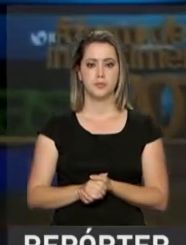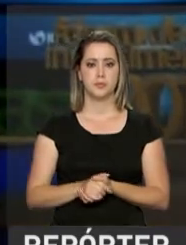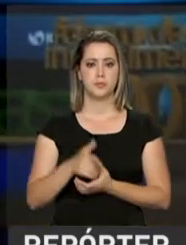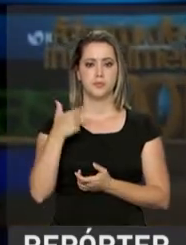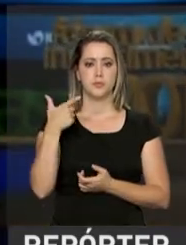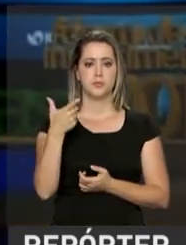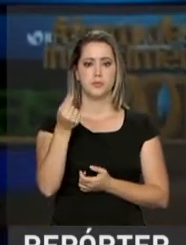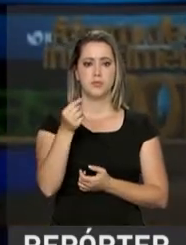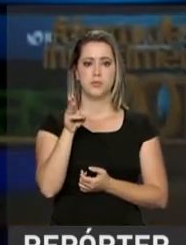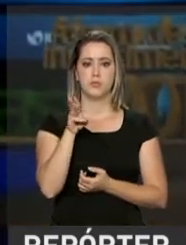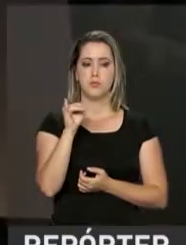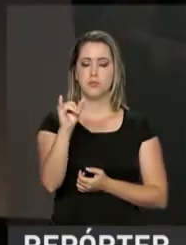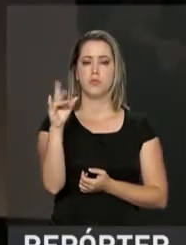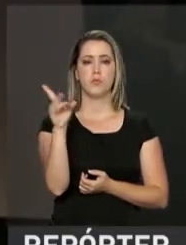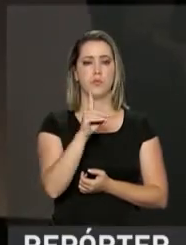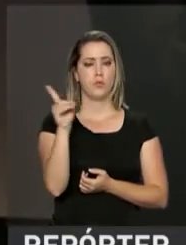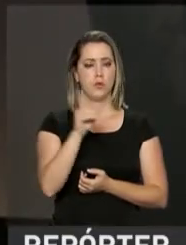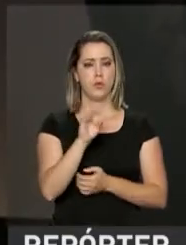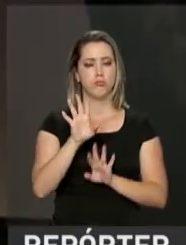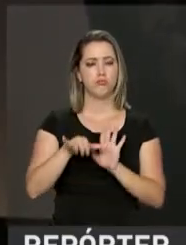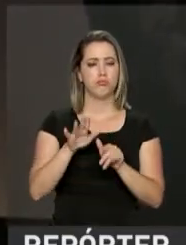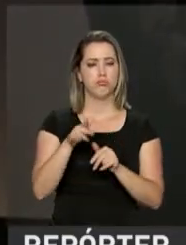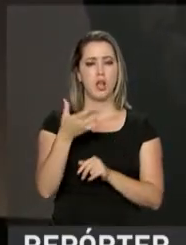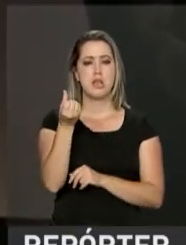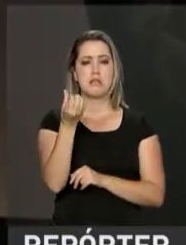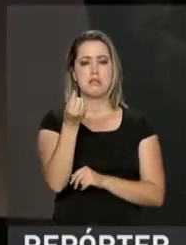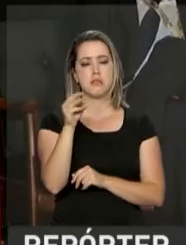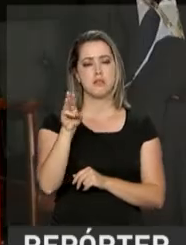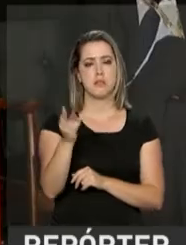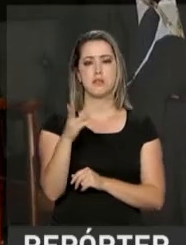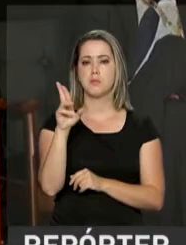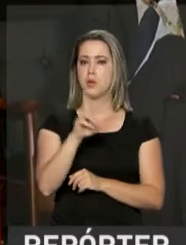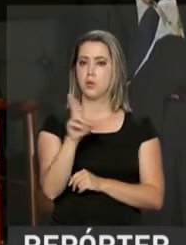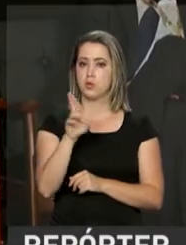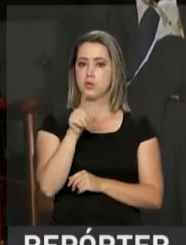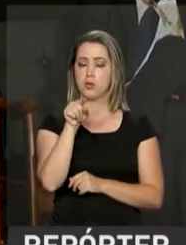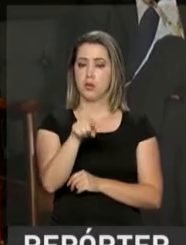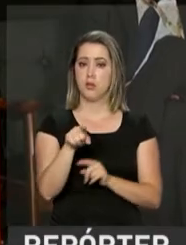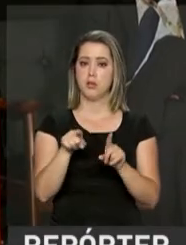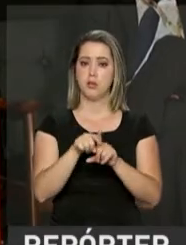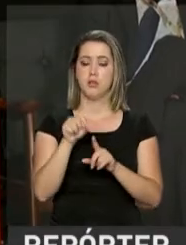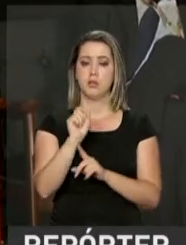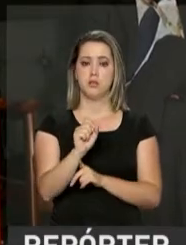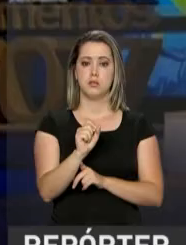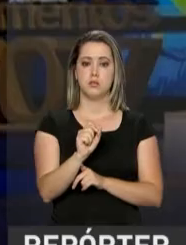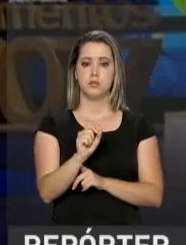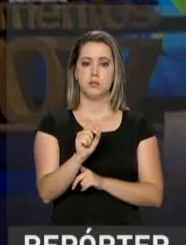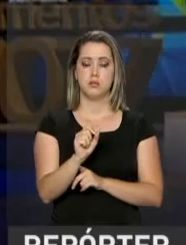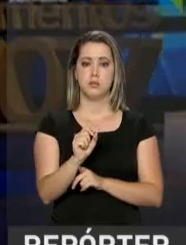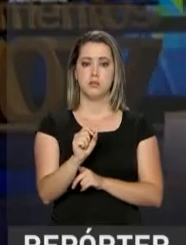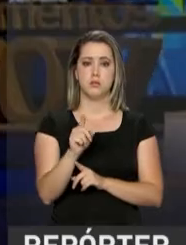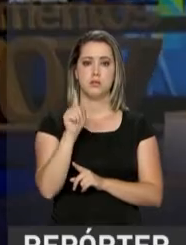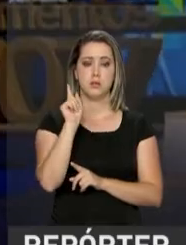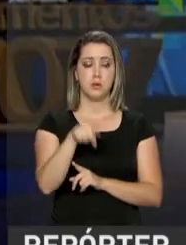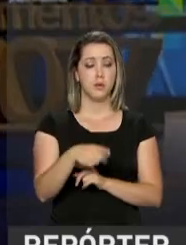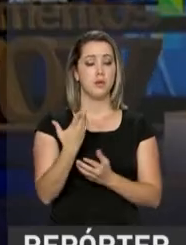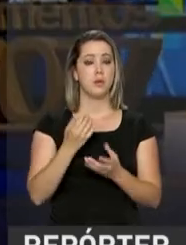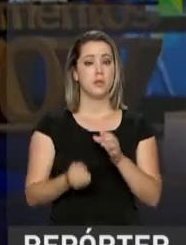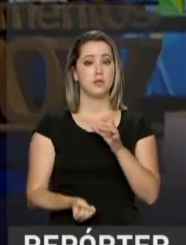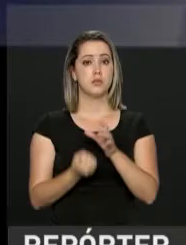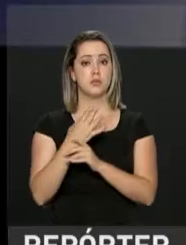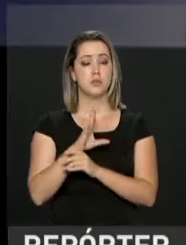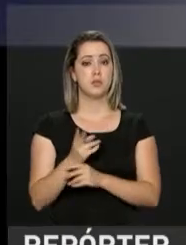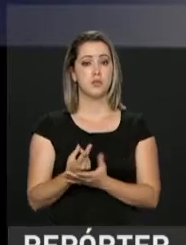20 bilhões de dólares, algo em torno de 66 bilhões de reais. Este é o volume de recursos previsto para o Fundo de Cooperação